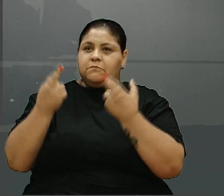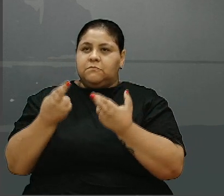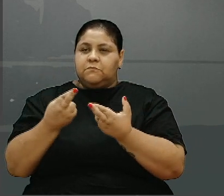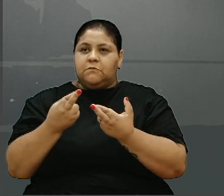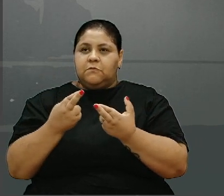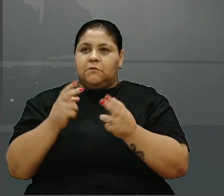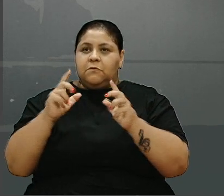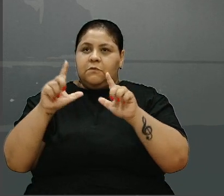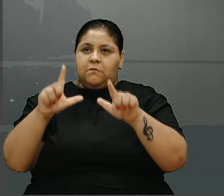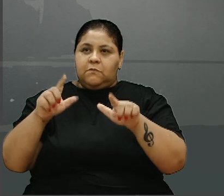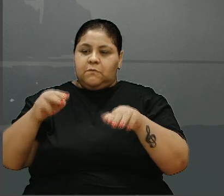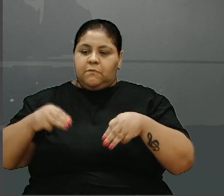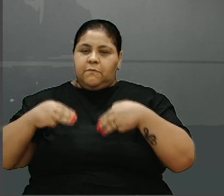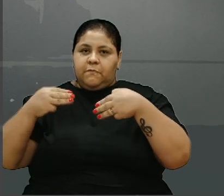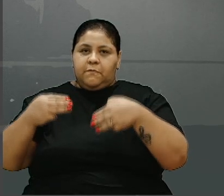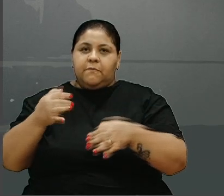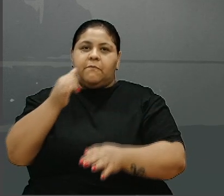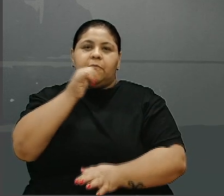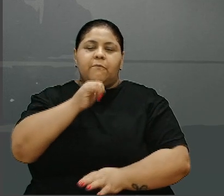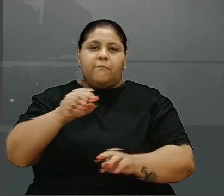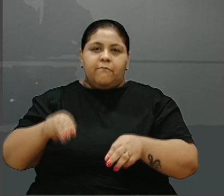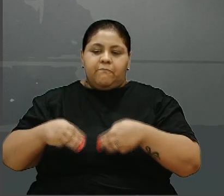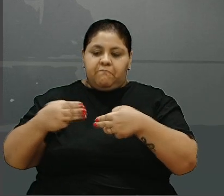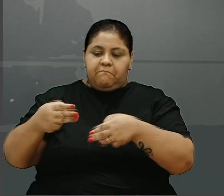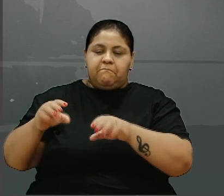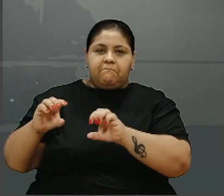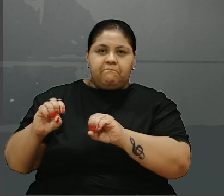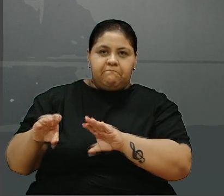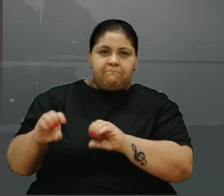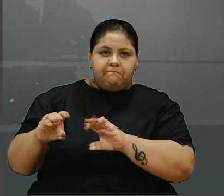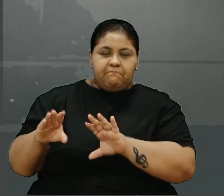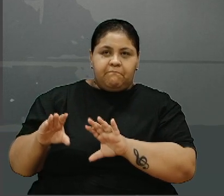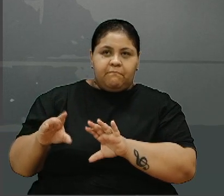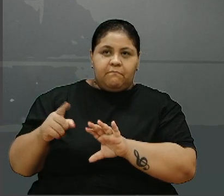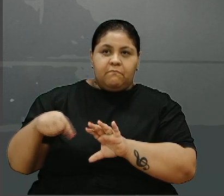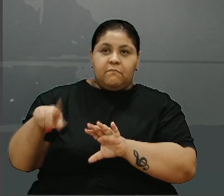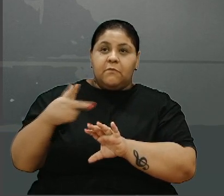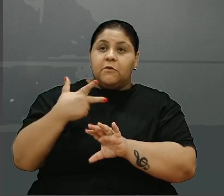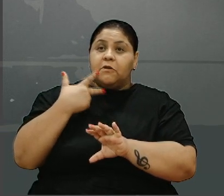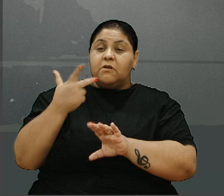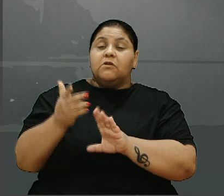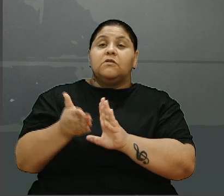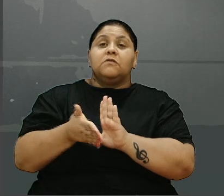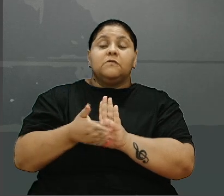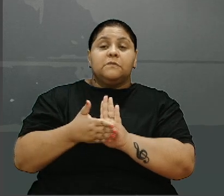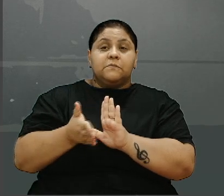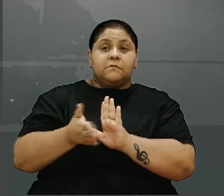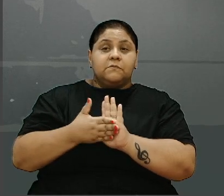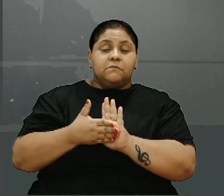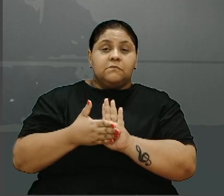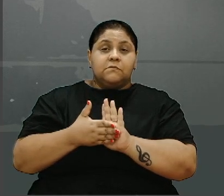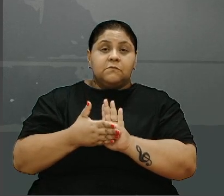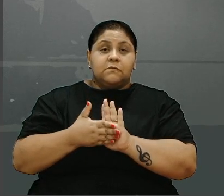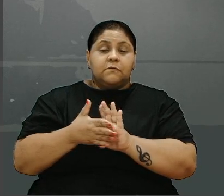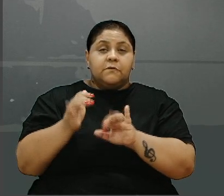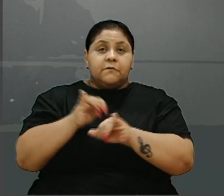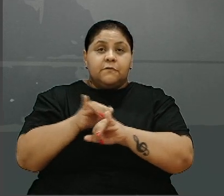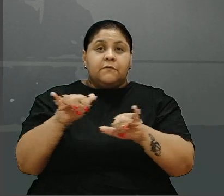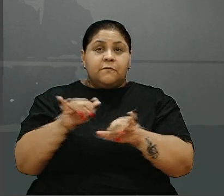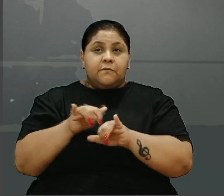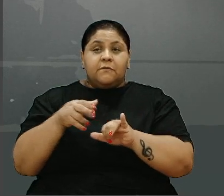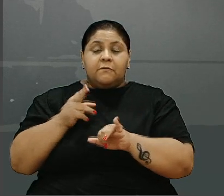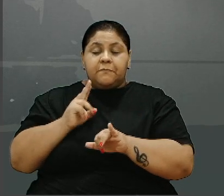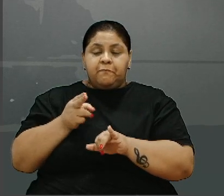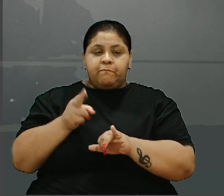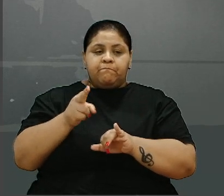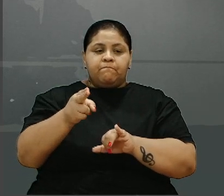ministérios. Por exemplo, no Ministério da Educação, quando nós tratamos de uma proposta de formação